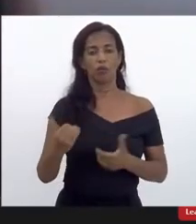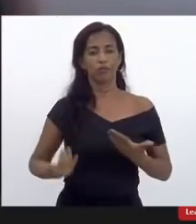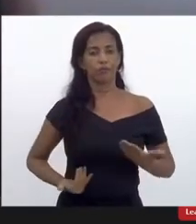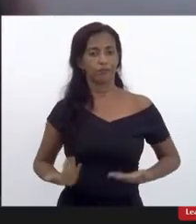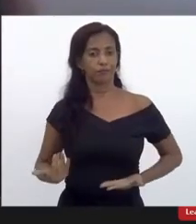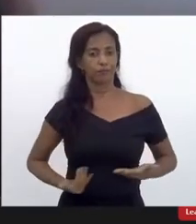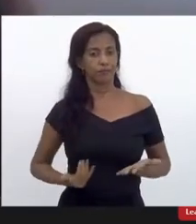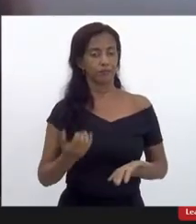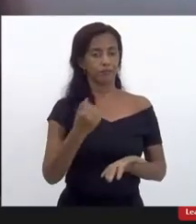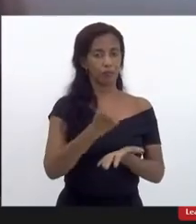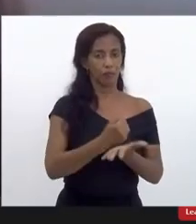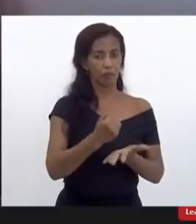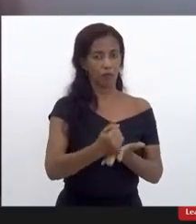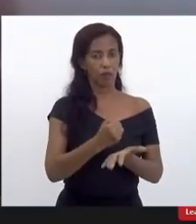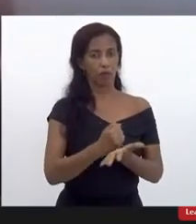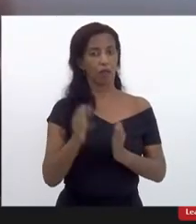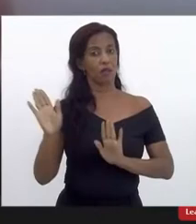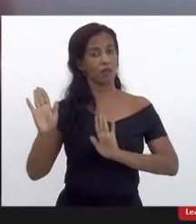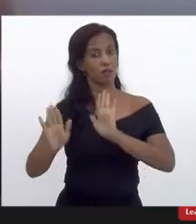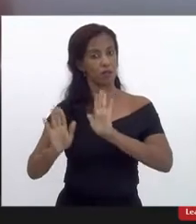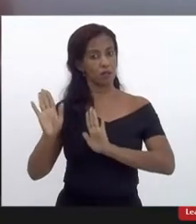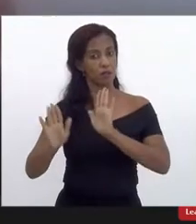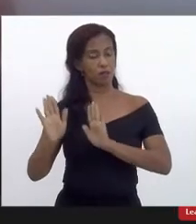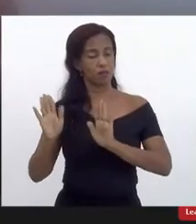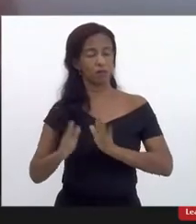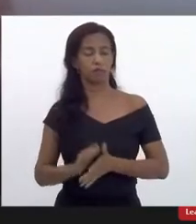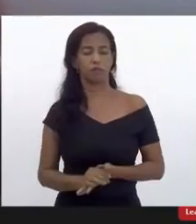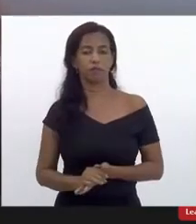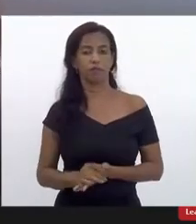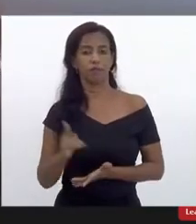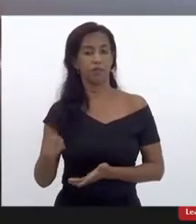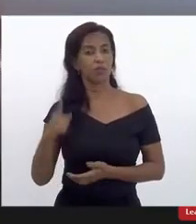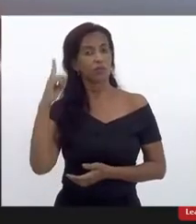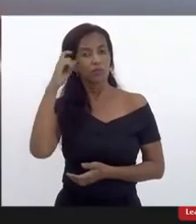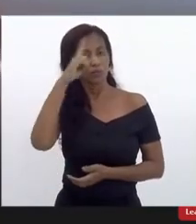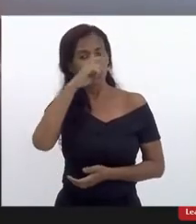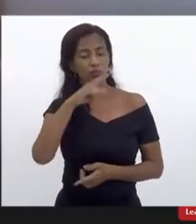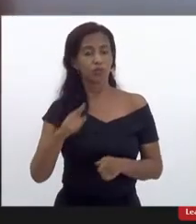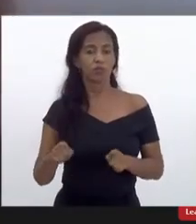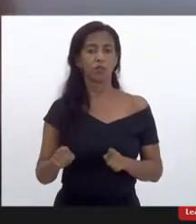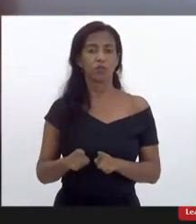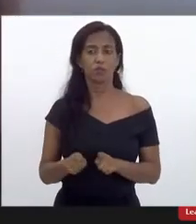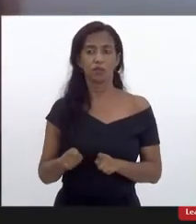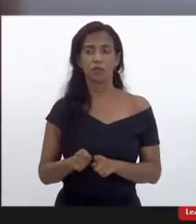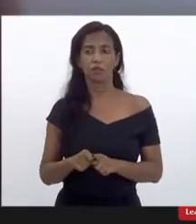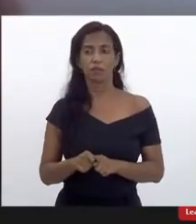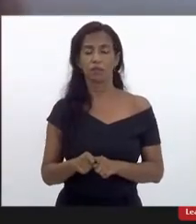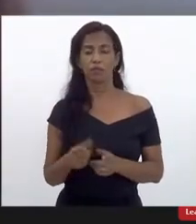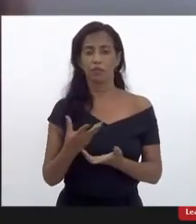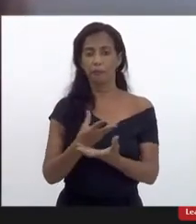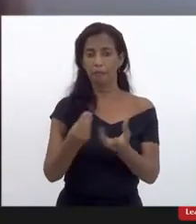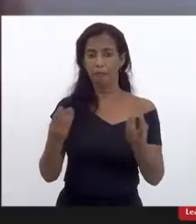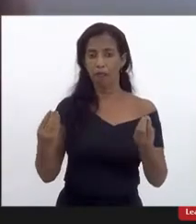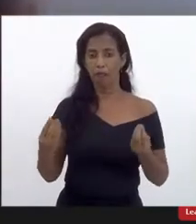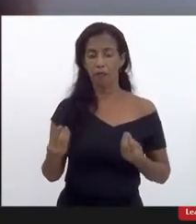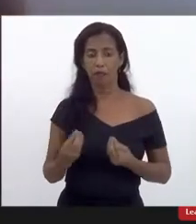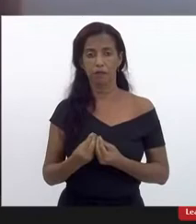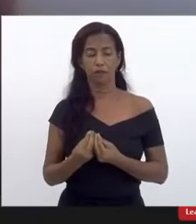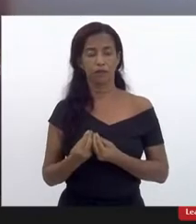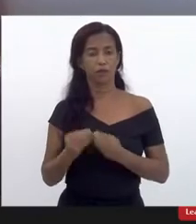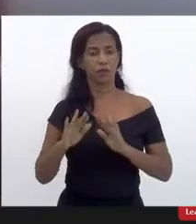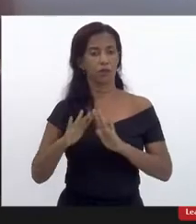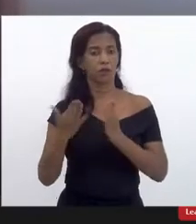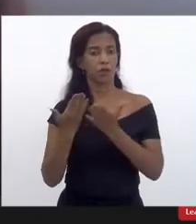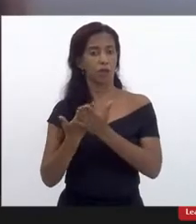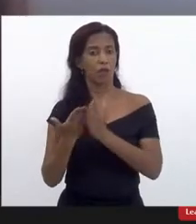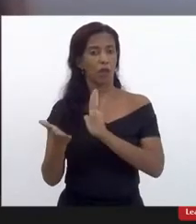terceirizados definida na licitação. Isso dificulta, inclusive, para muitas escolas,